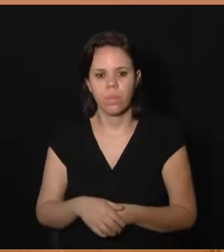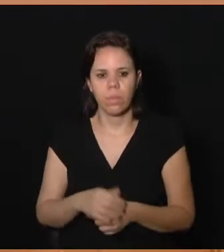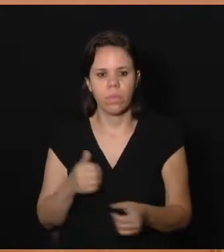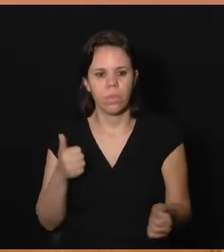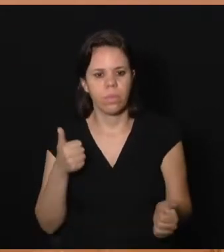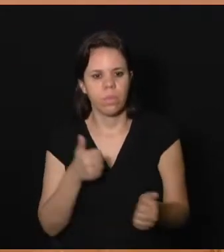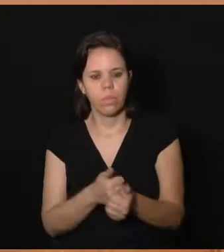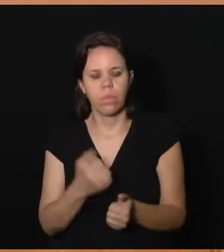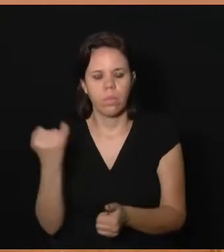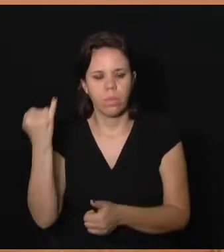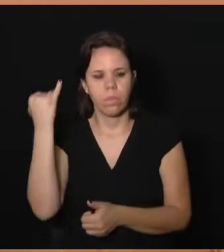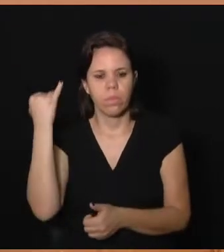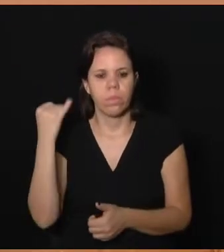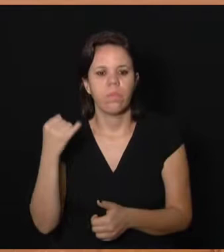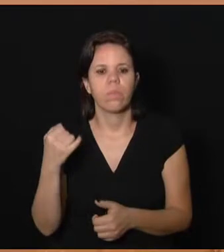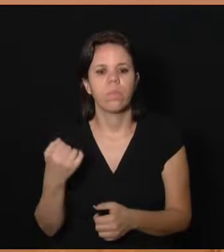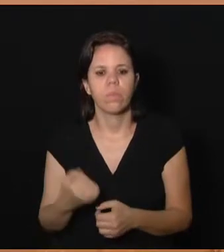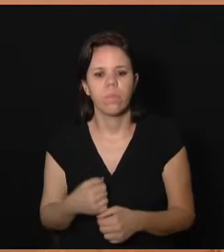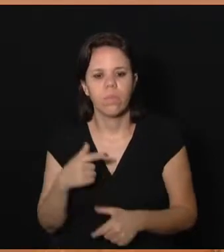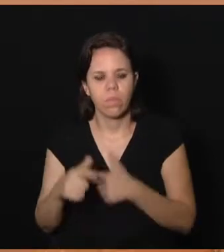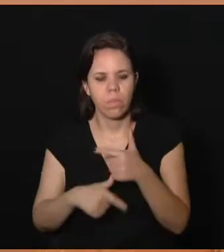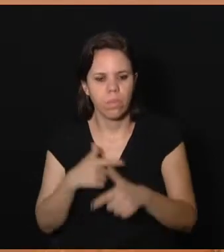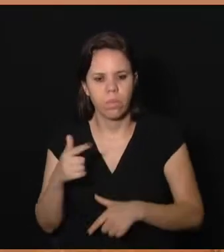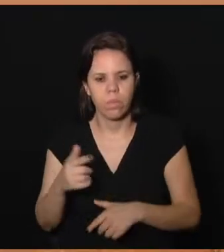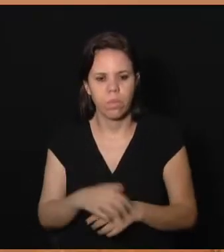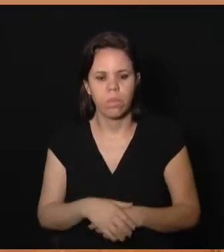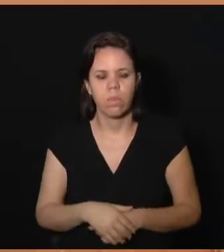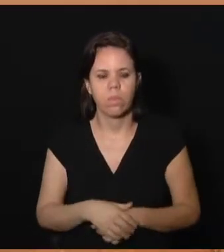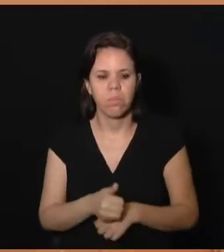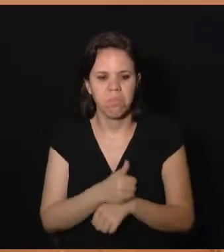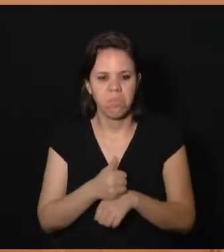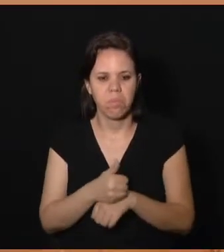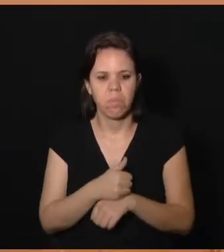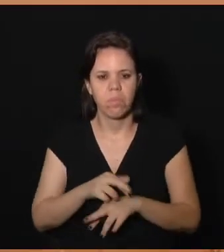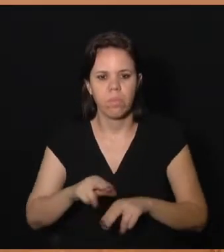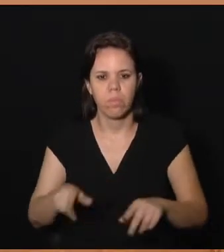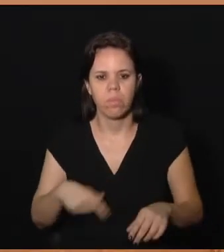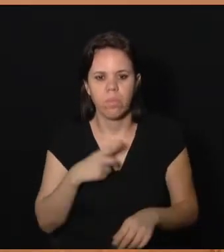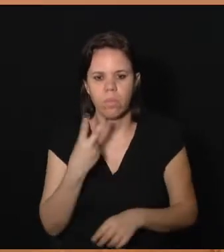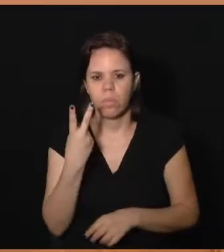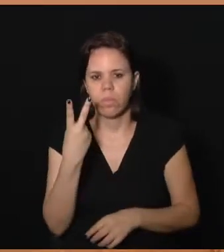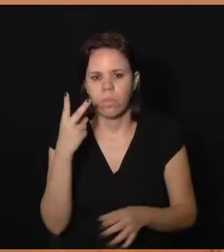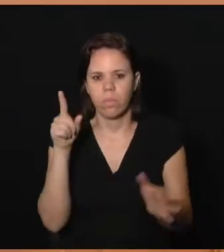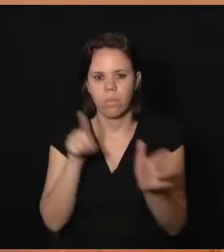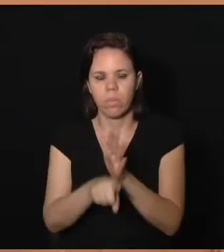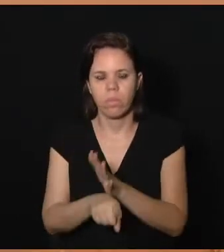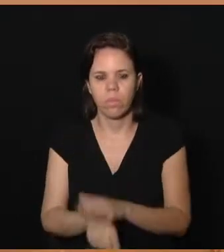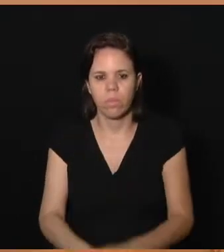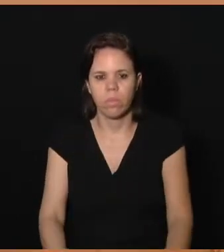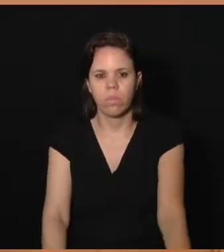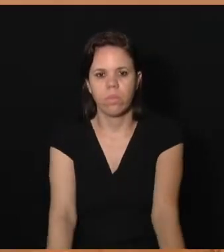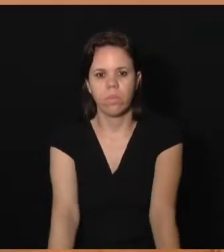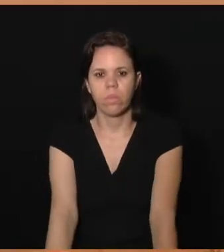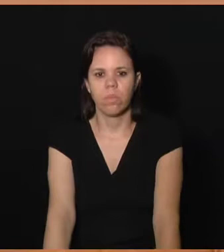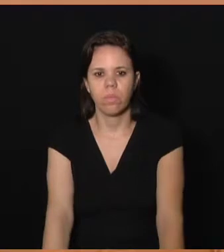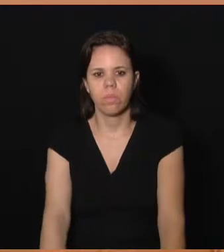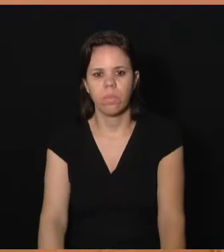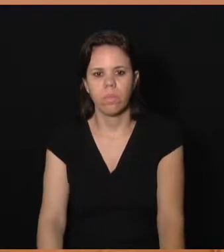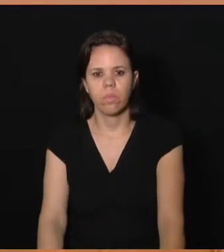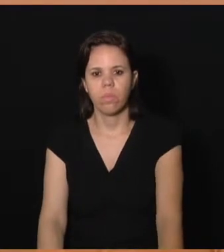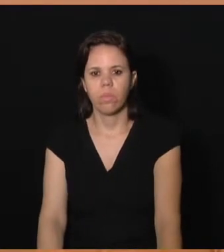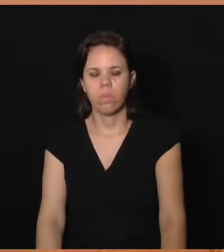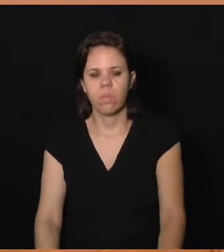segmentos importantes, né? Eu tenho aqui 2 perguntas, no caso, né? Tendo em vista aqui